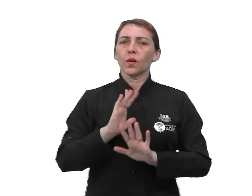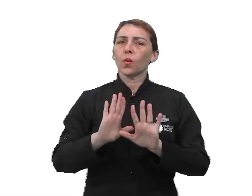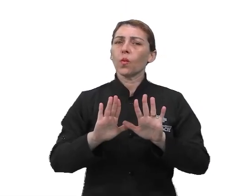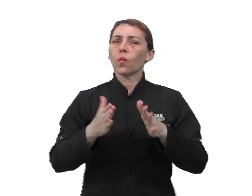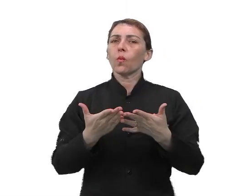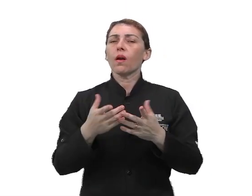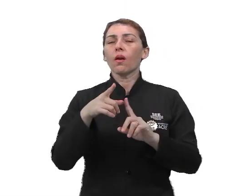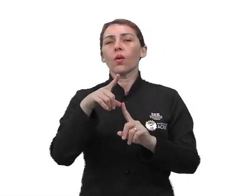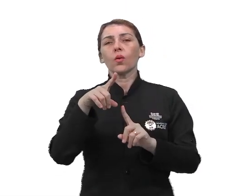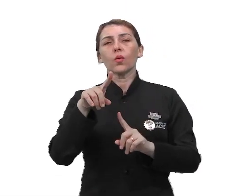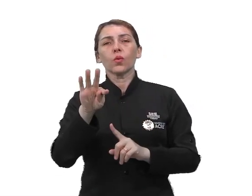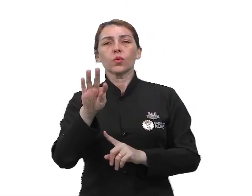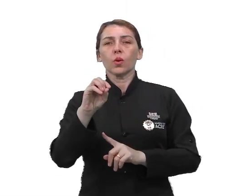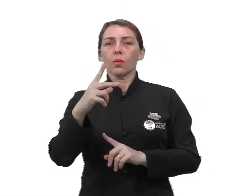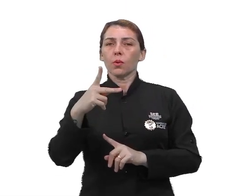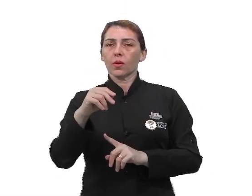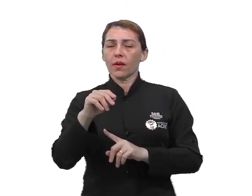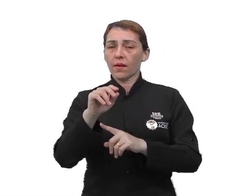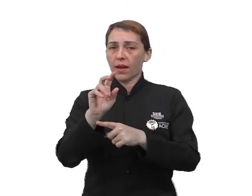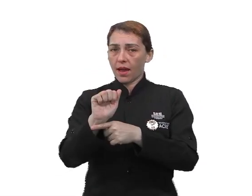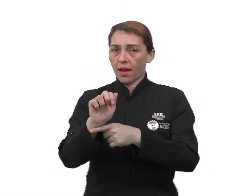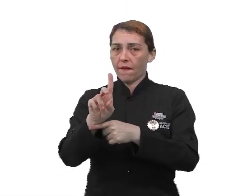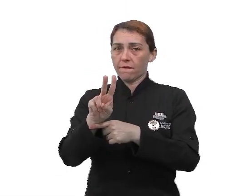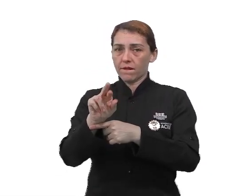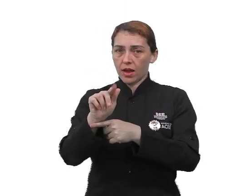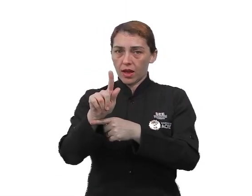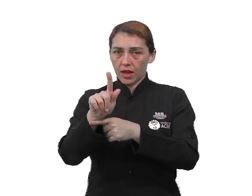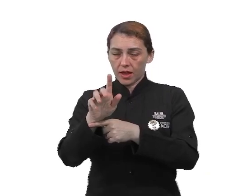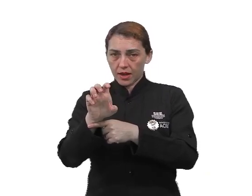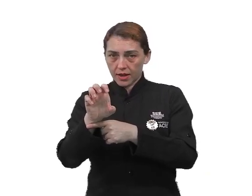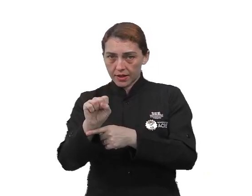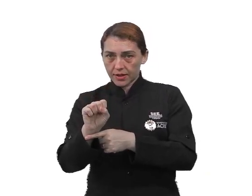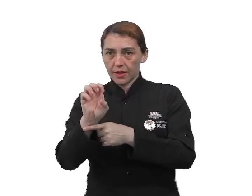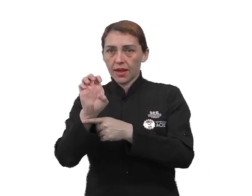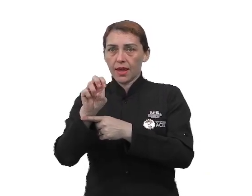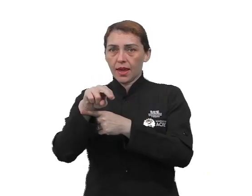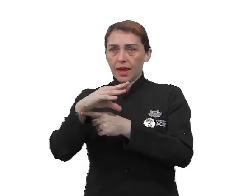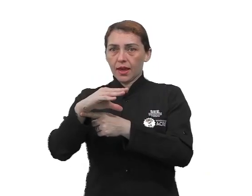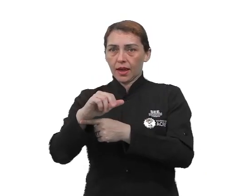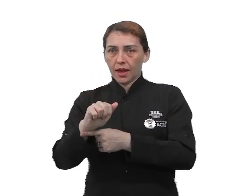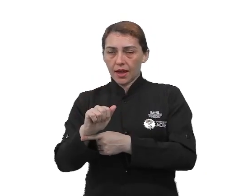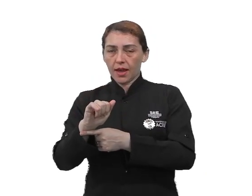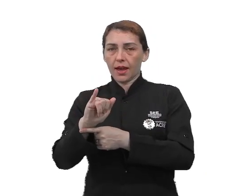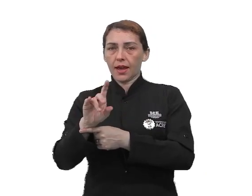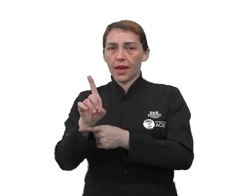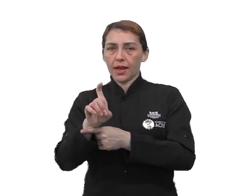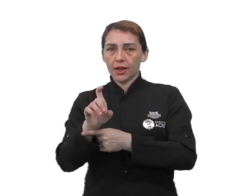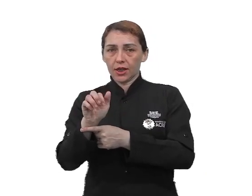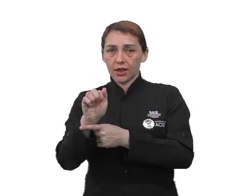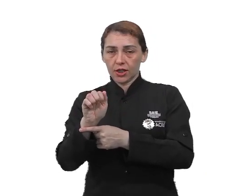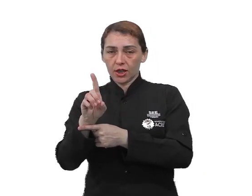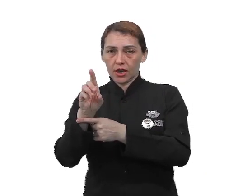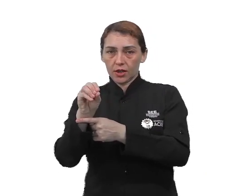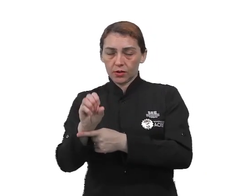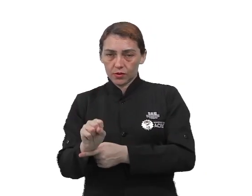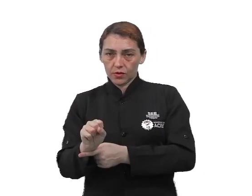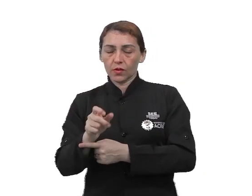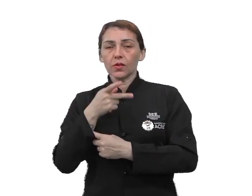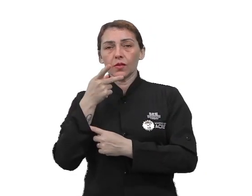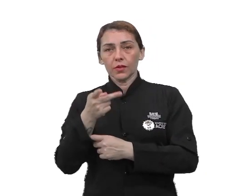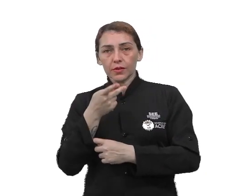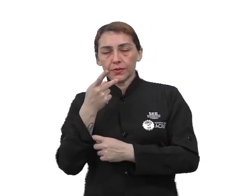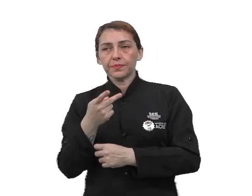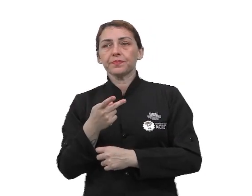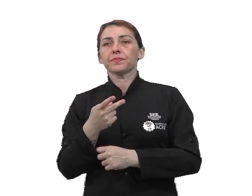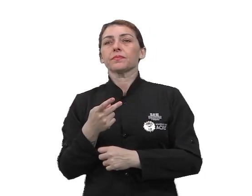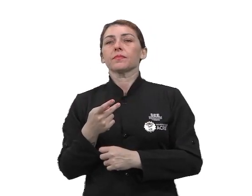ambiente topográfico? Letra A, vales encaixados. Quando eu estou falando de vales, eu estou falando ali, né, como se fosse